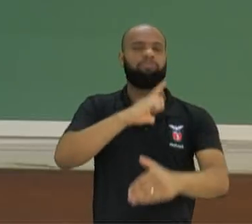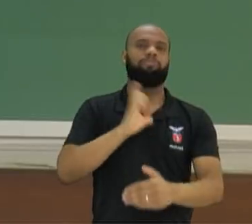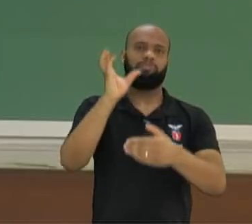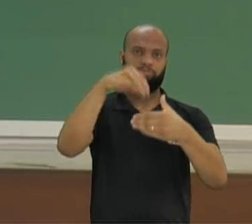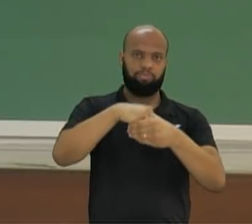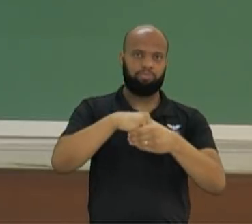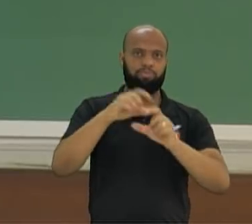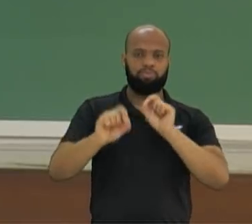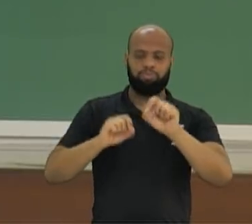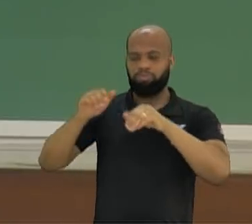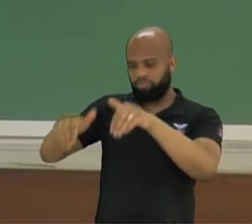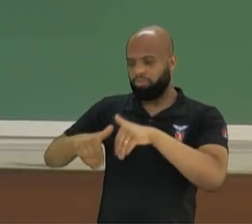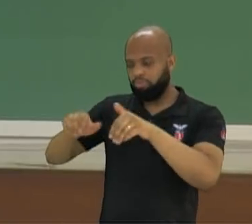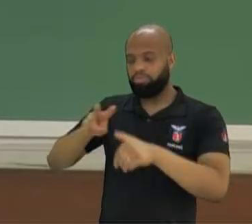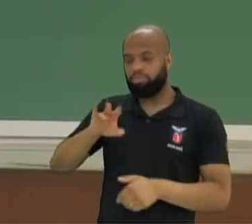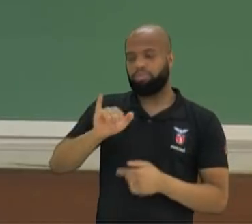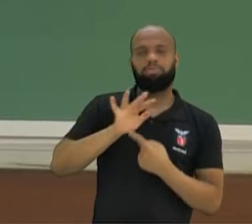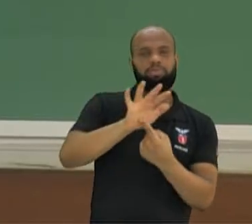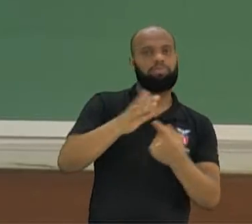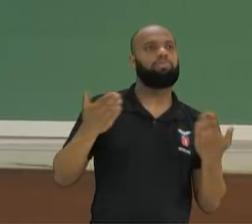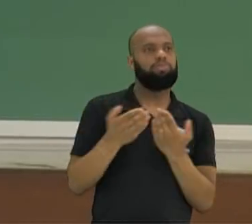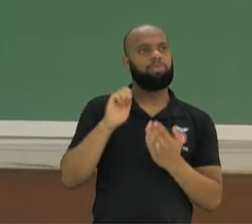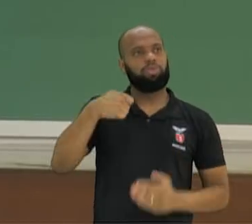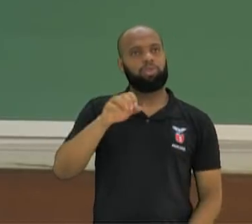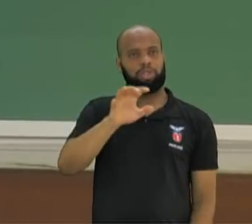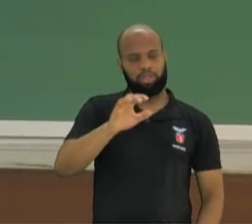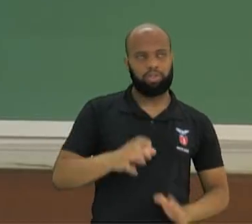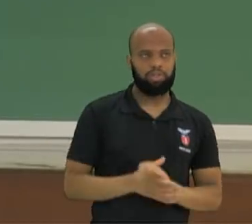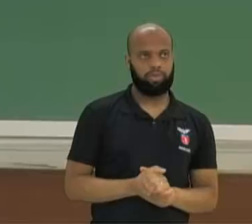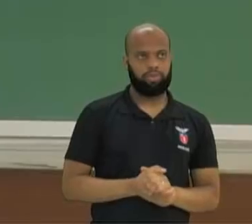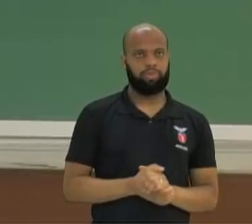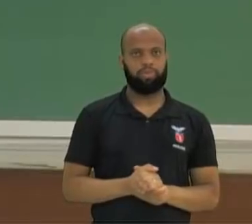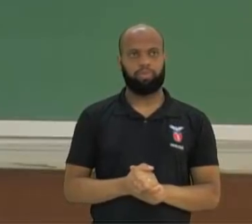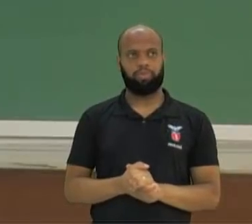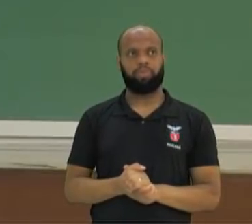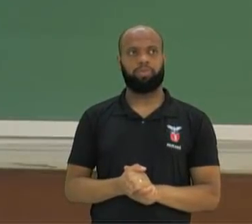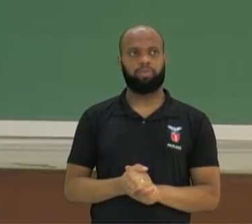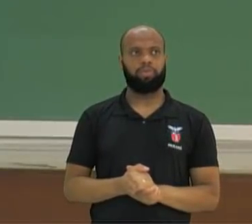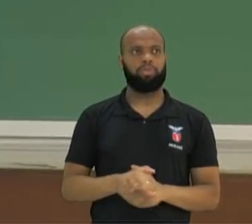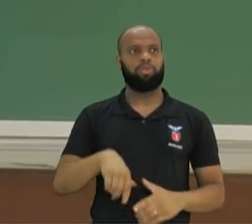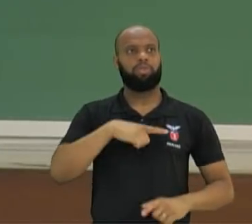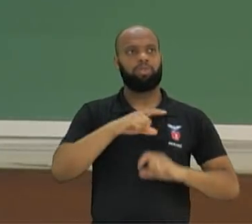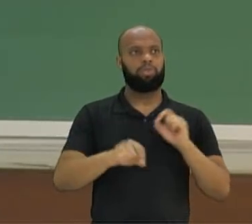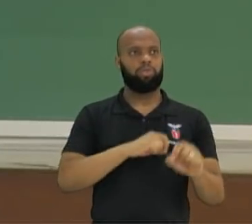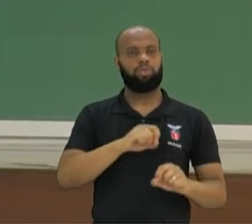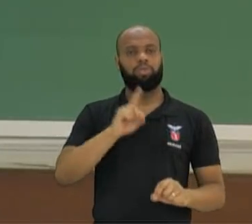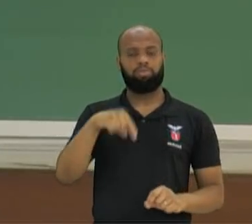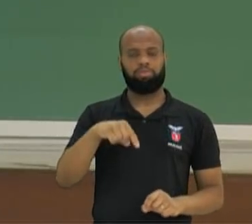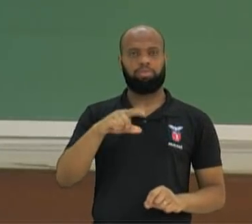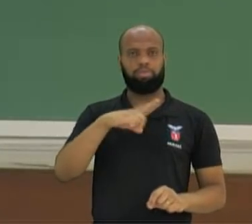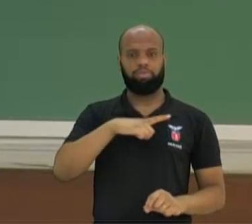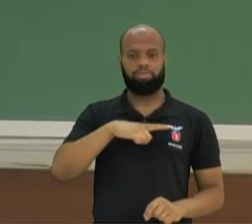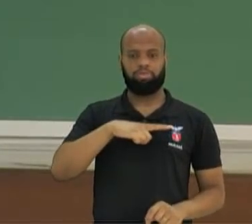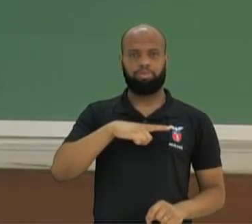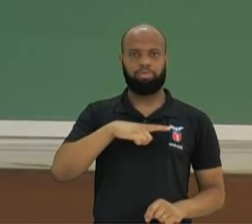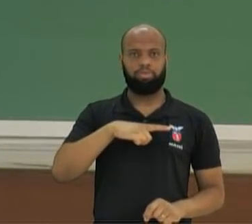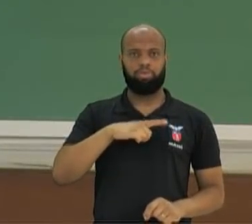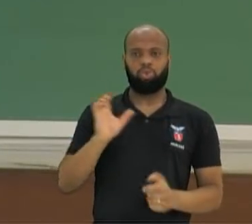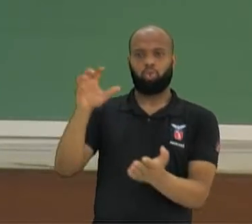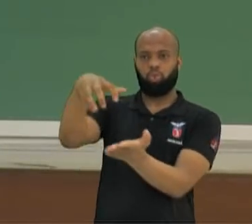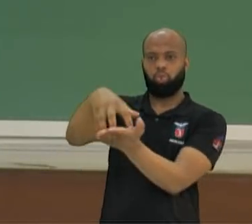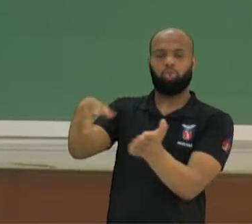que a Austrália tem para mostrar aí sobre a pecuária. O Giro do Boi é uma agência de